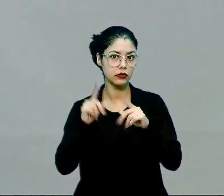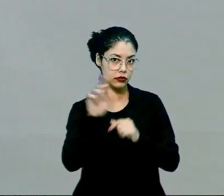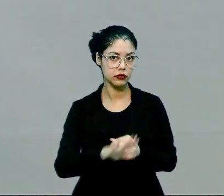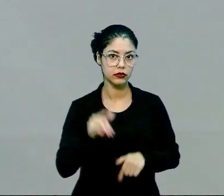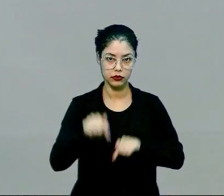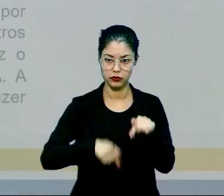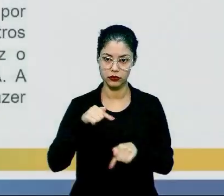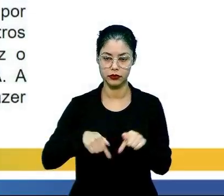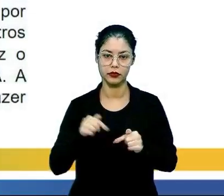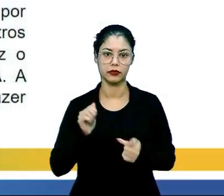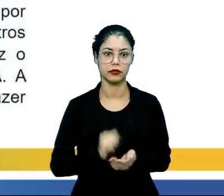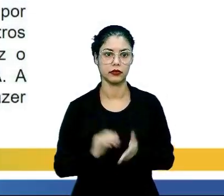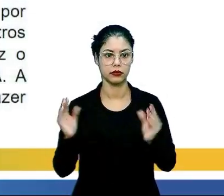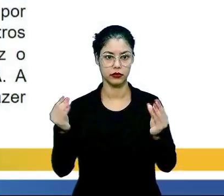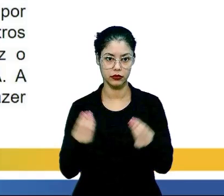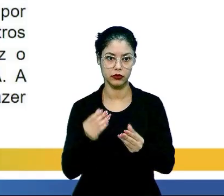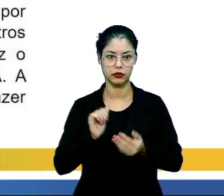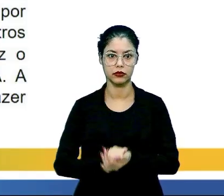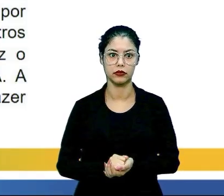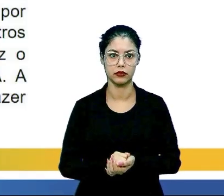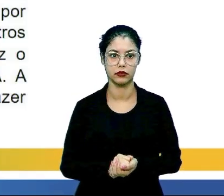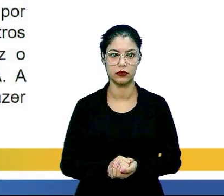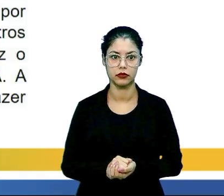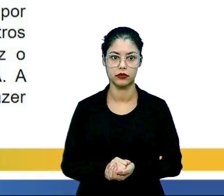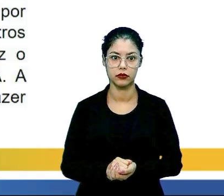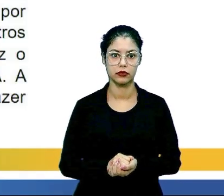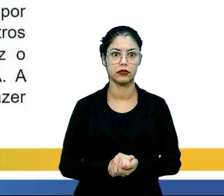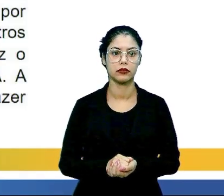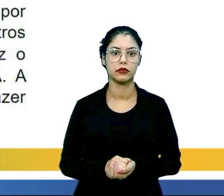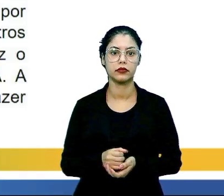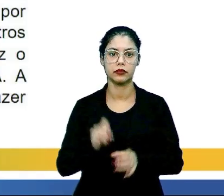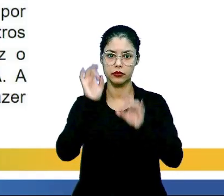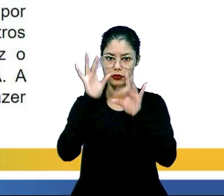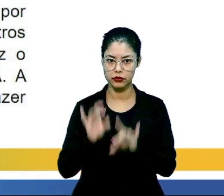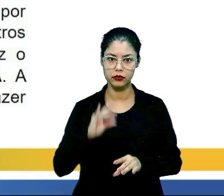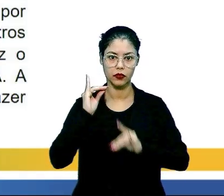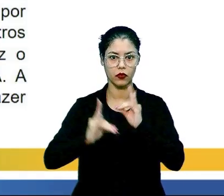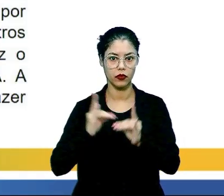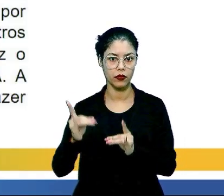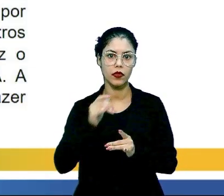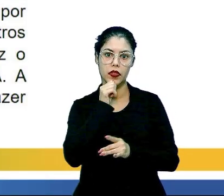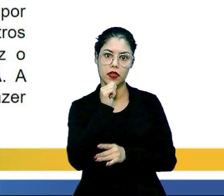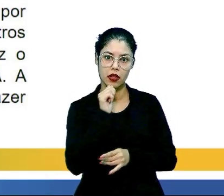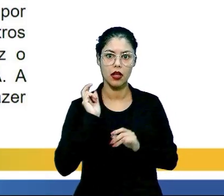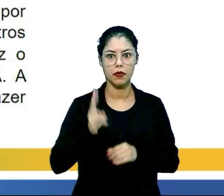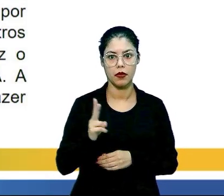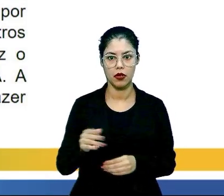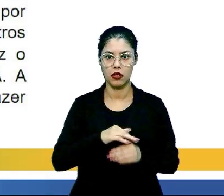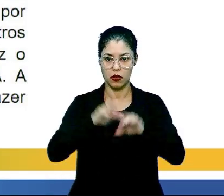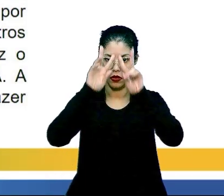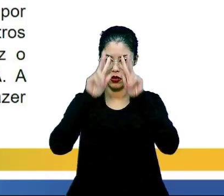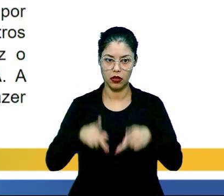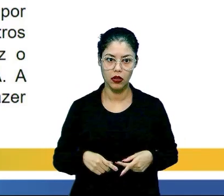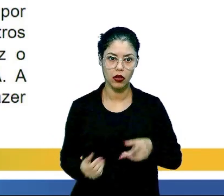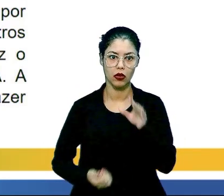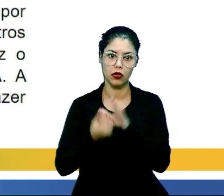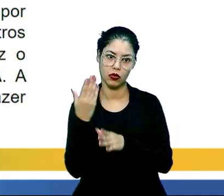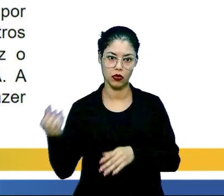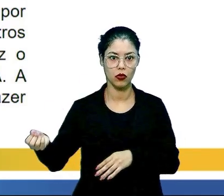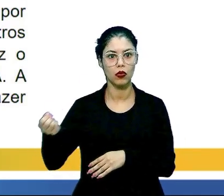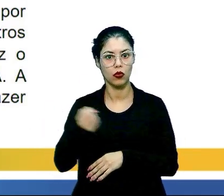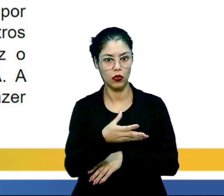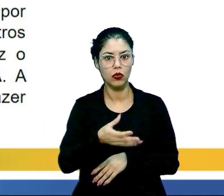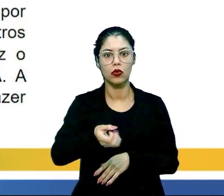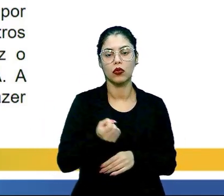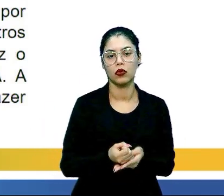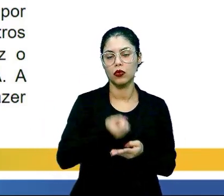praticamente químico da substância. Vamos avançar mais um pouquinho, ó. A expectativa é que, se o hormônio funcionar da mesma forma em seres humanos,